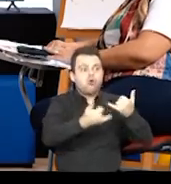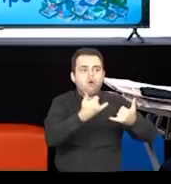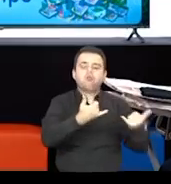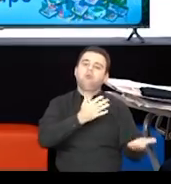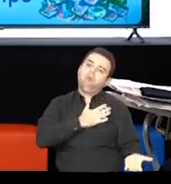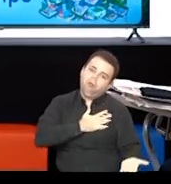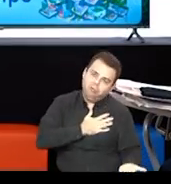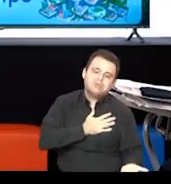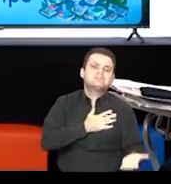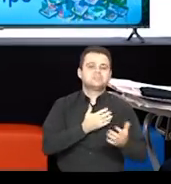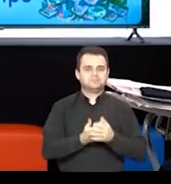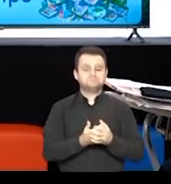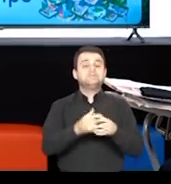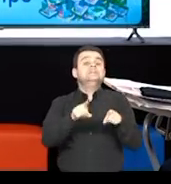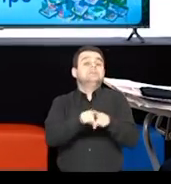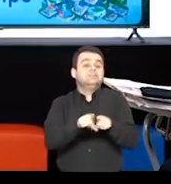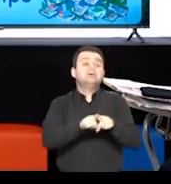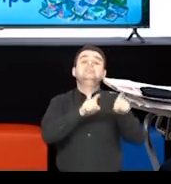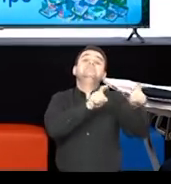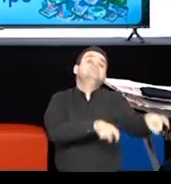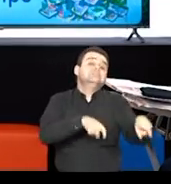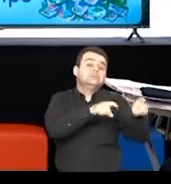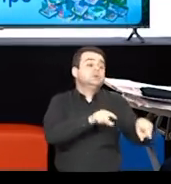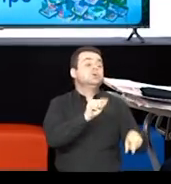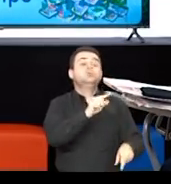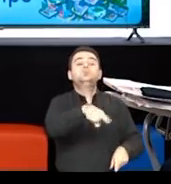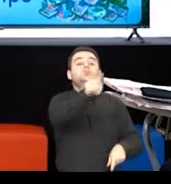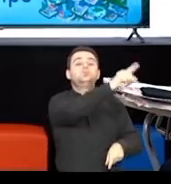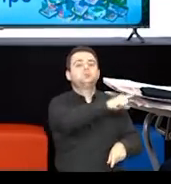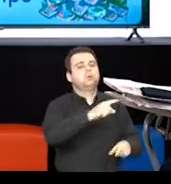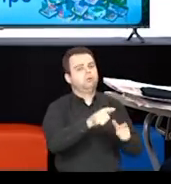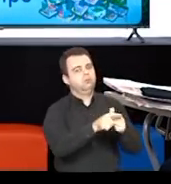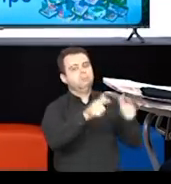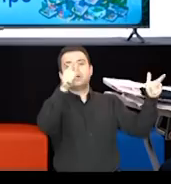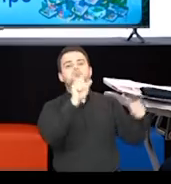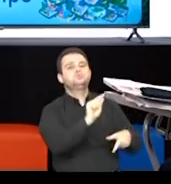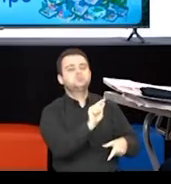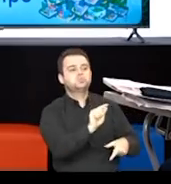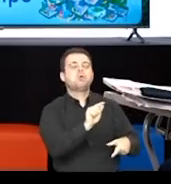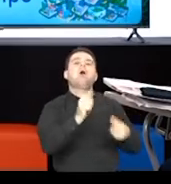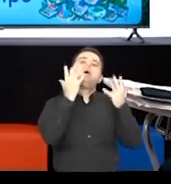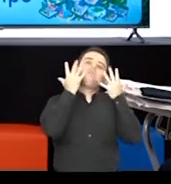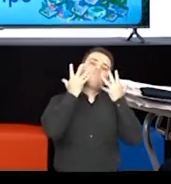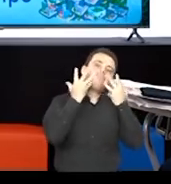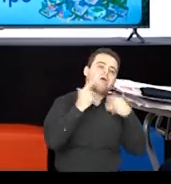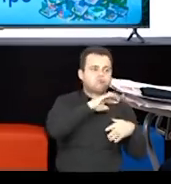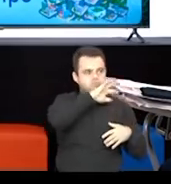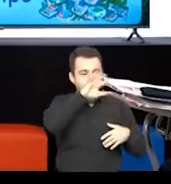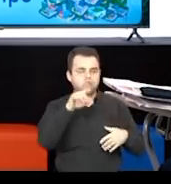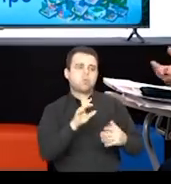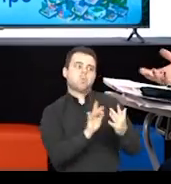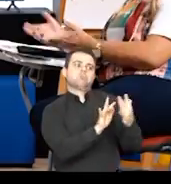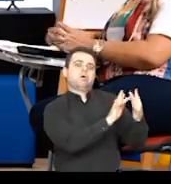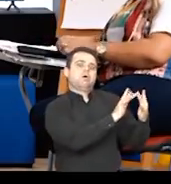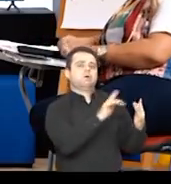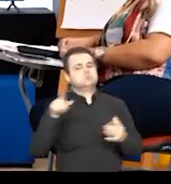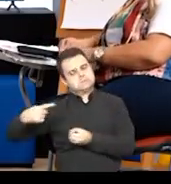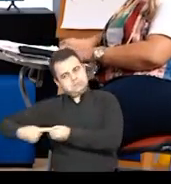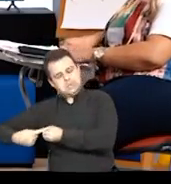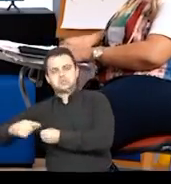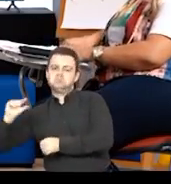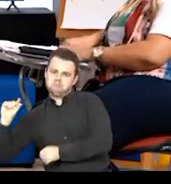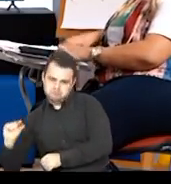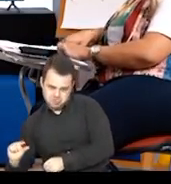exemplo. As crianças que vivem no campo normalmente têm um contato maior com alguns animais que as que vivem na cidade não têm. Porém,